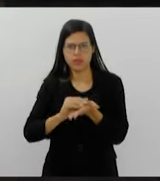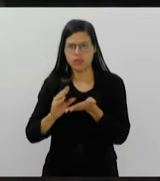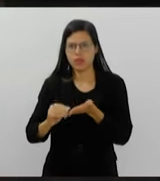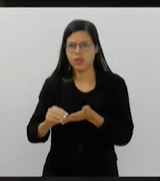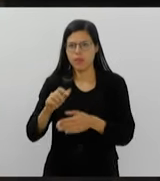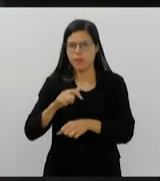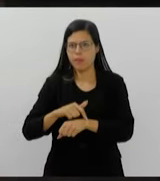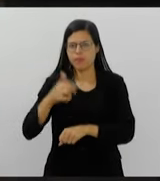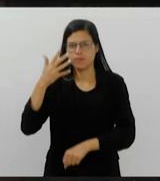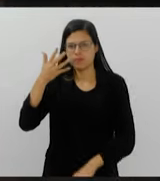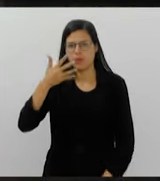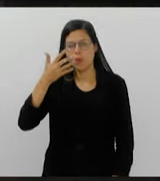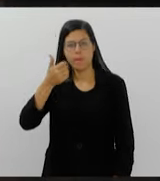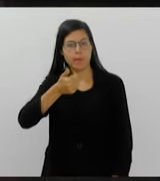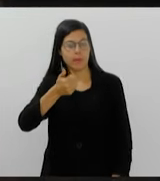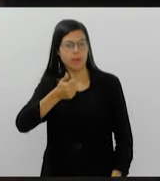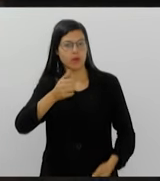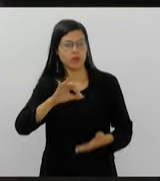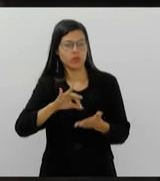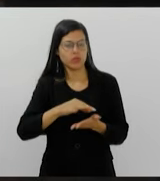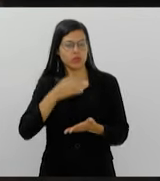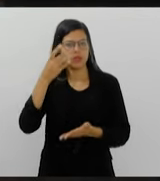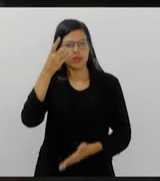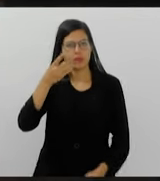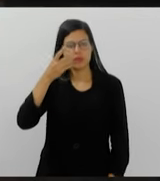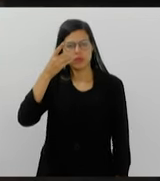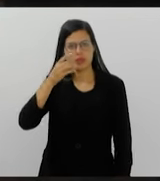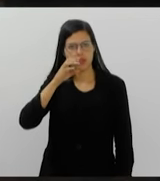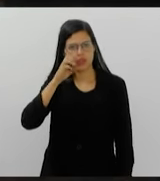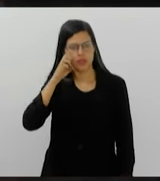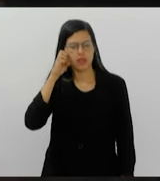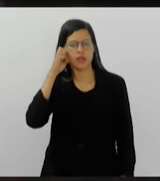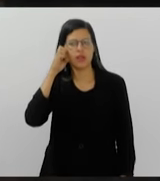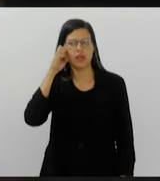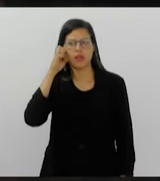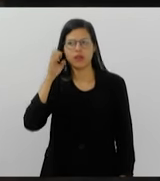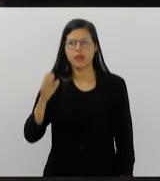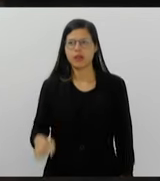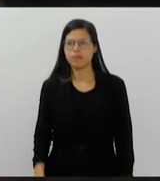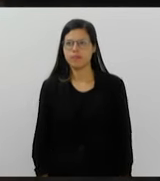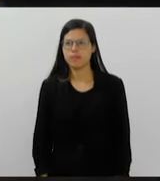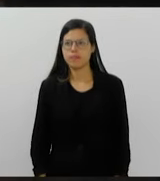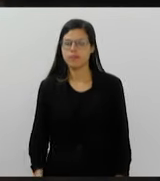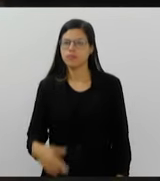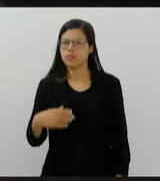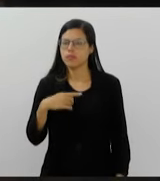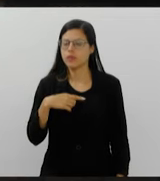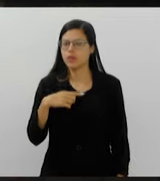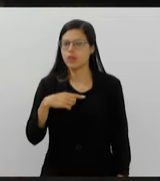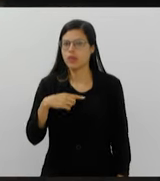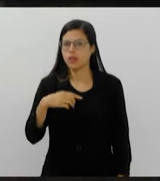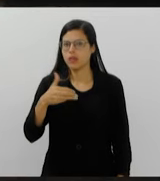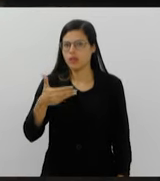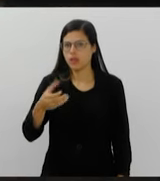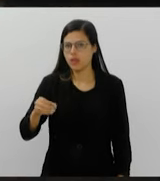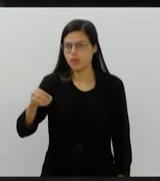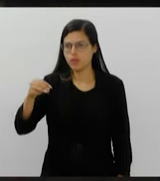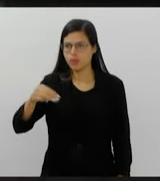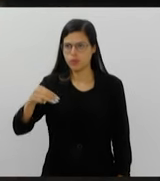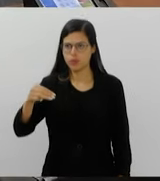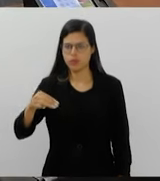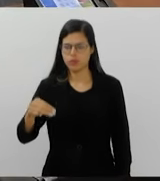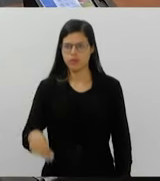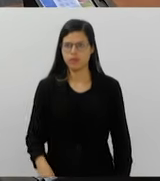A primeira oradora inscrita, a deputada Élica Takimoto, Vossa Excelência dispõe de 10